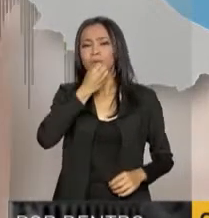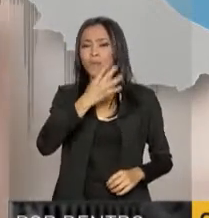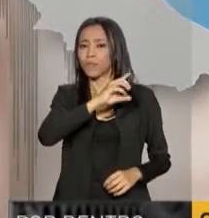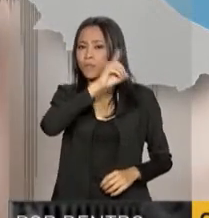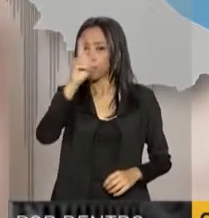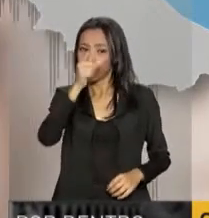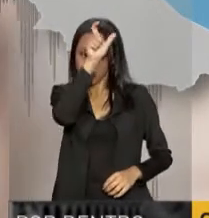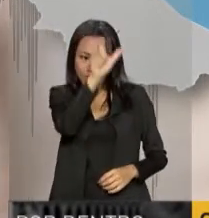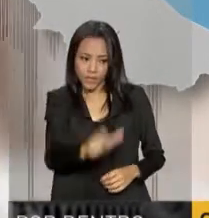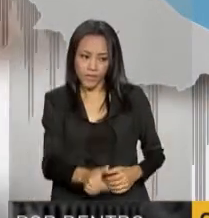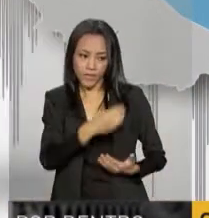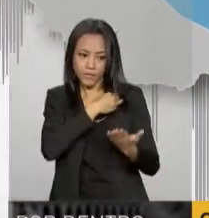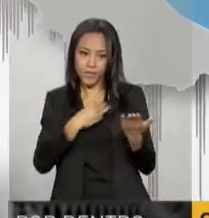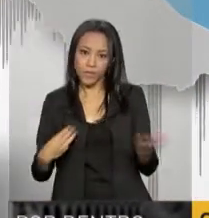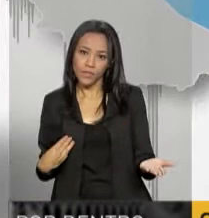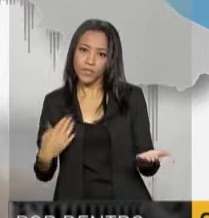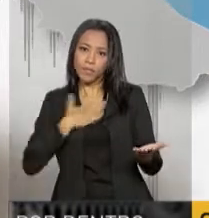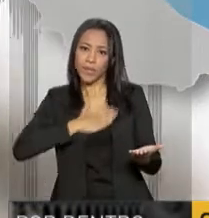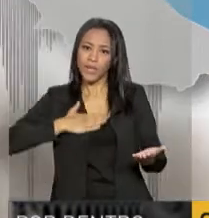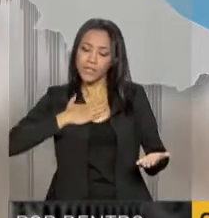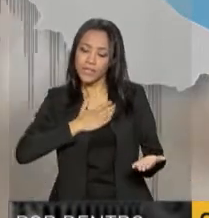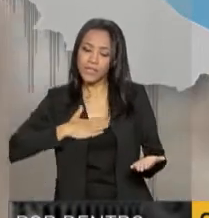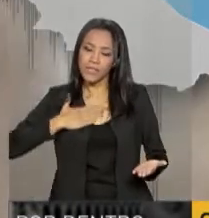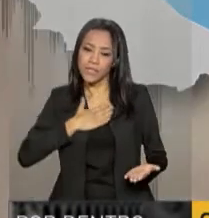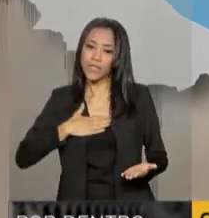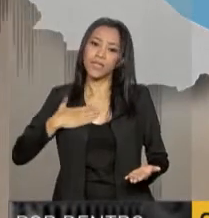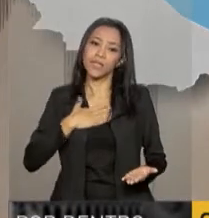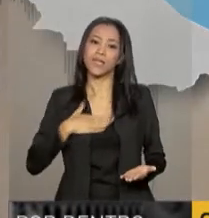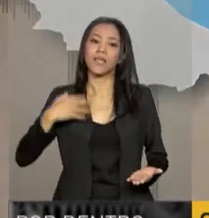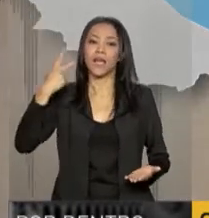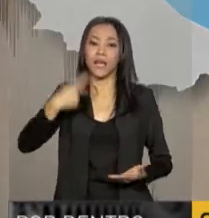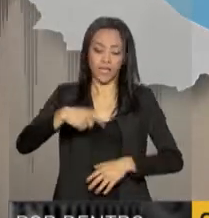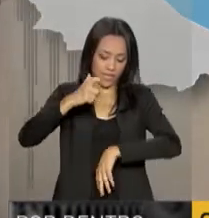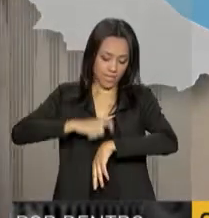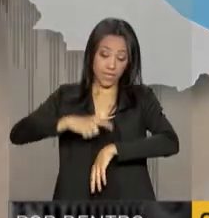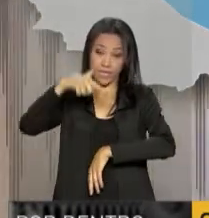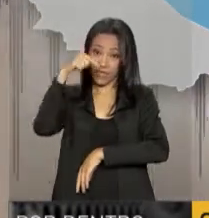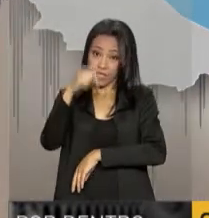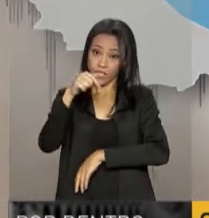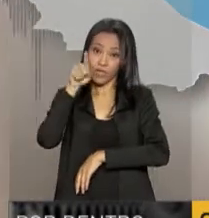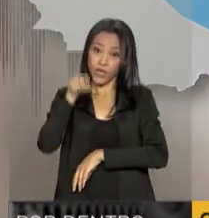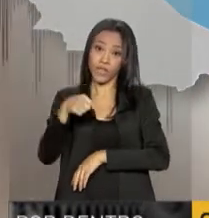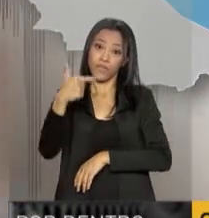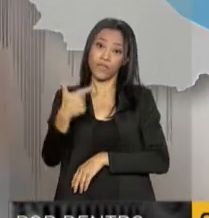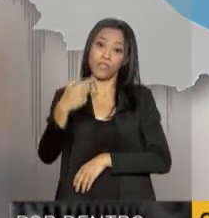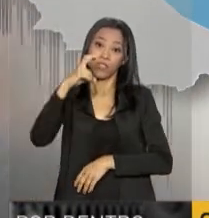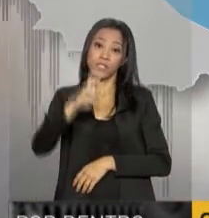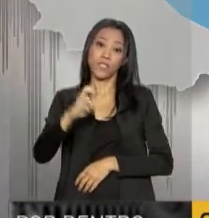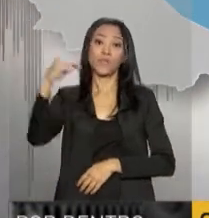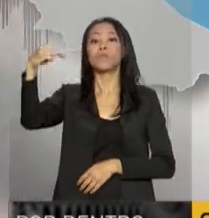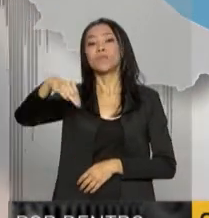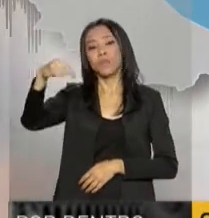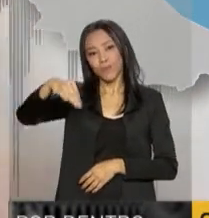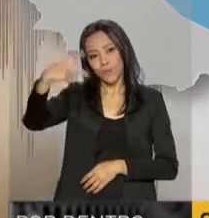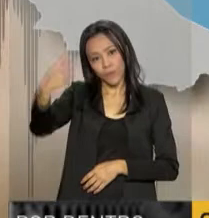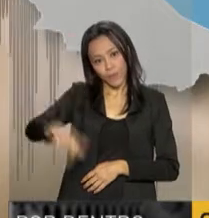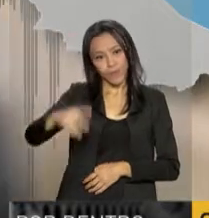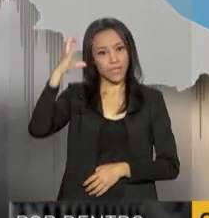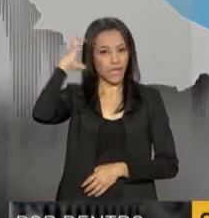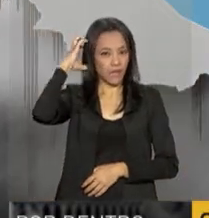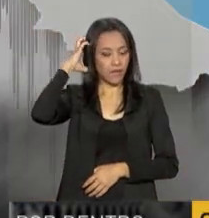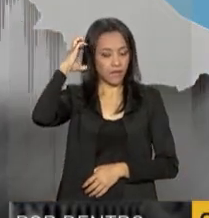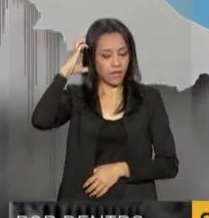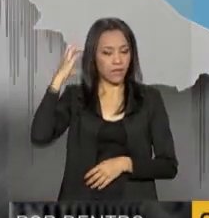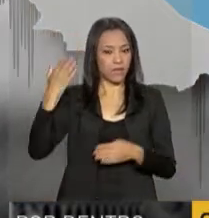prazer falar com você estamos aqui uma análise que são sete horas e 25 minutos falando dos estúdios da rádio rio mar 103